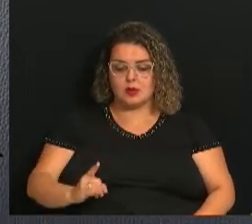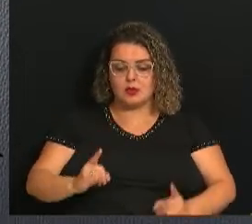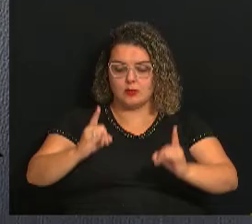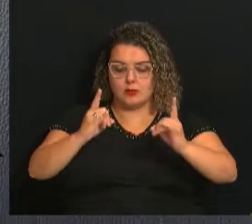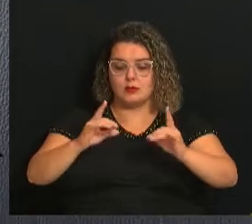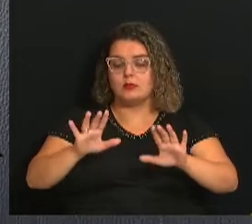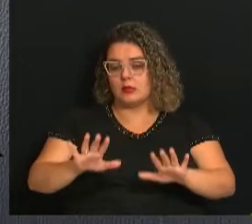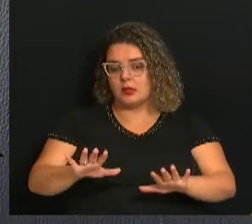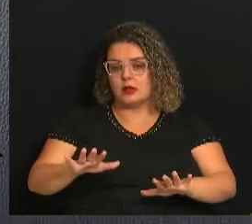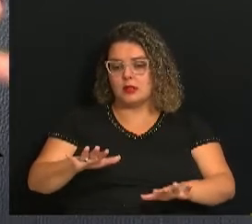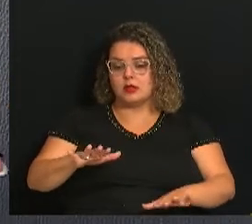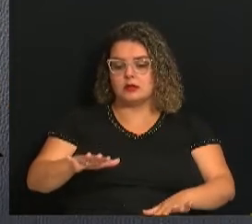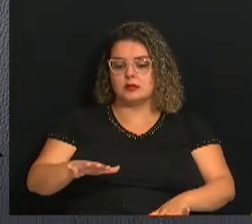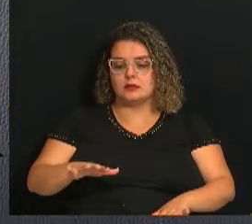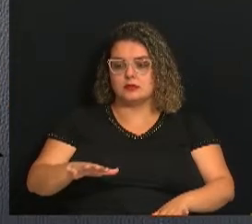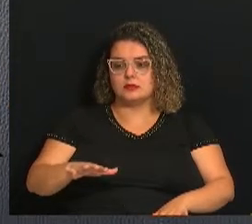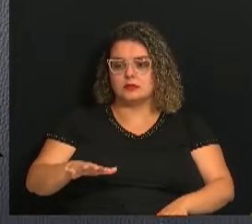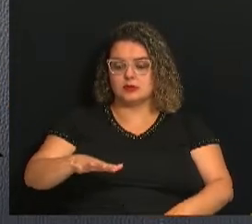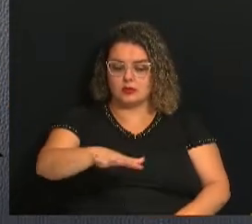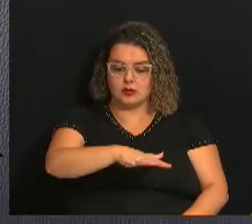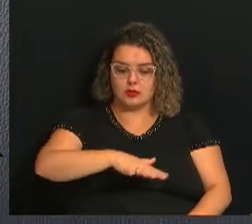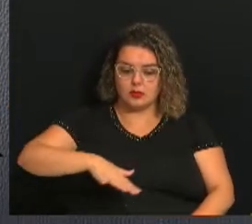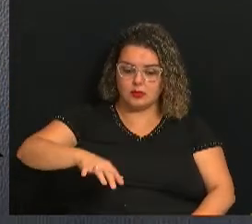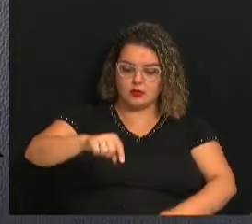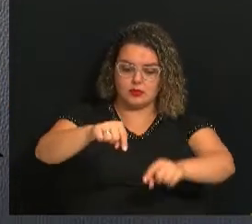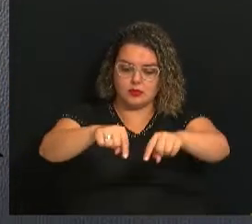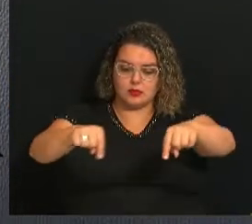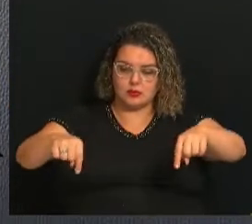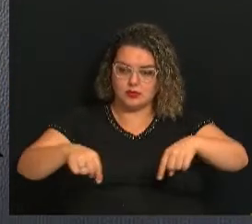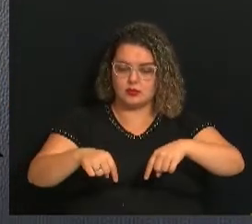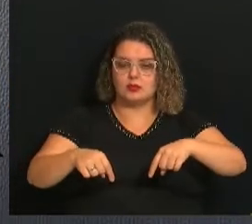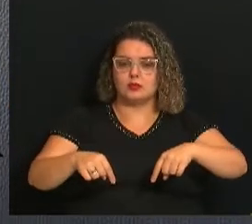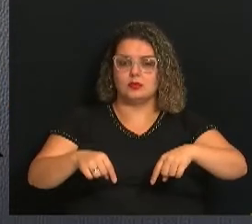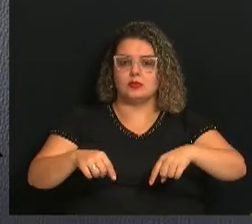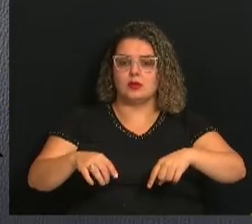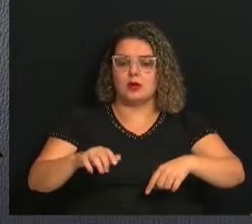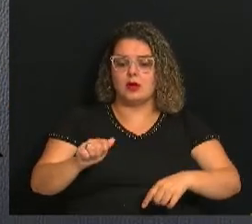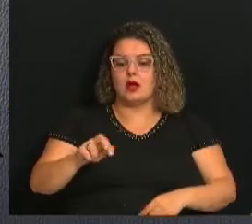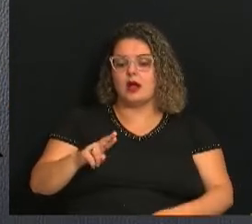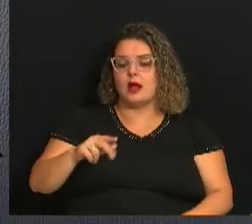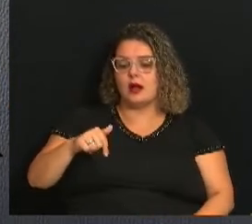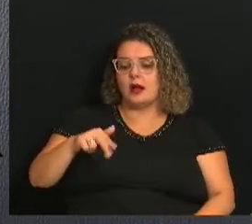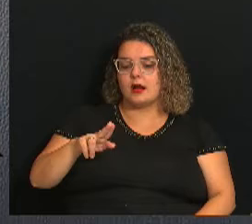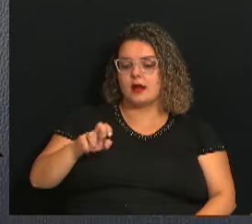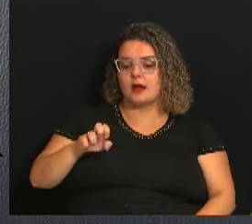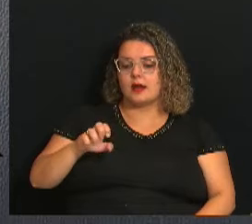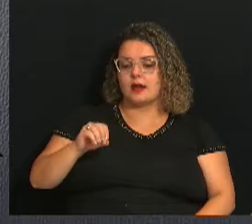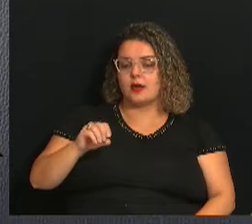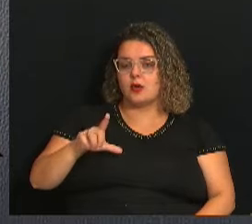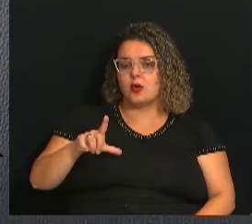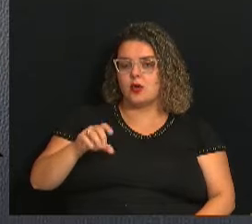ali do sítio, né, arqueológico ali, que onde se encontra a estação.